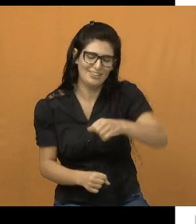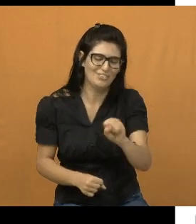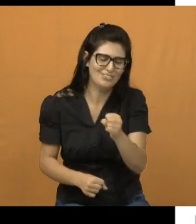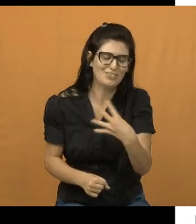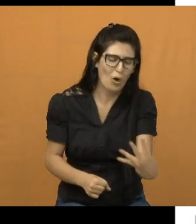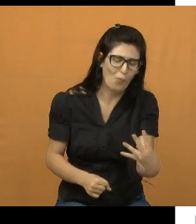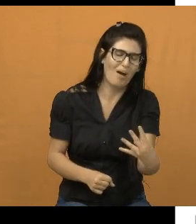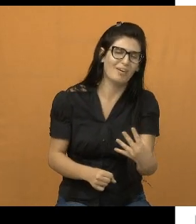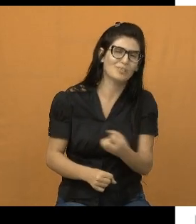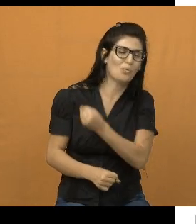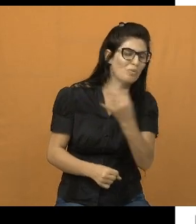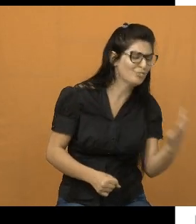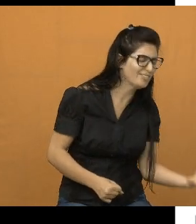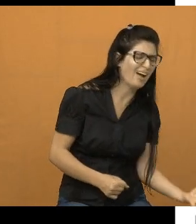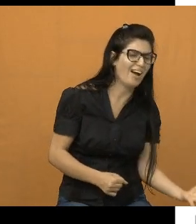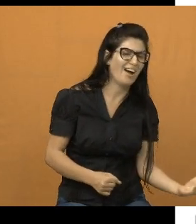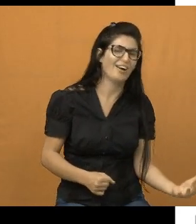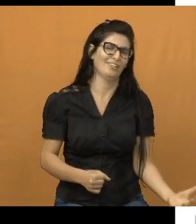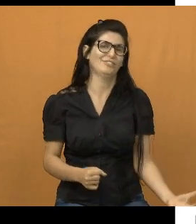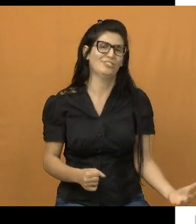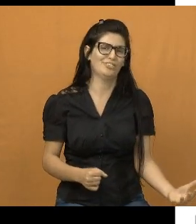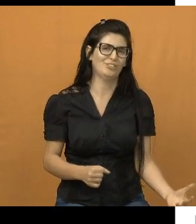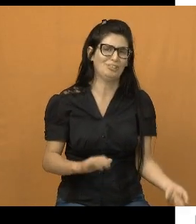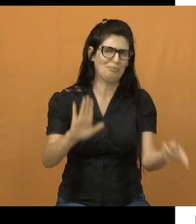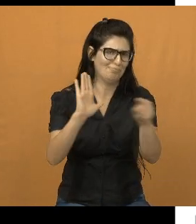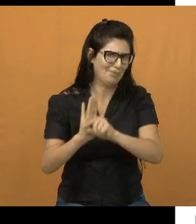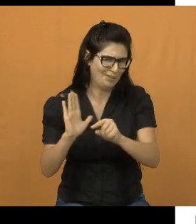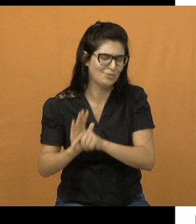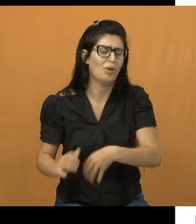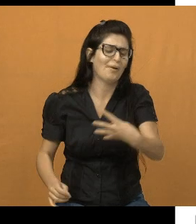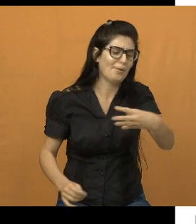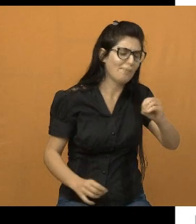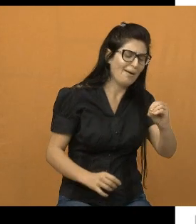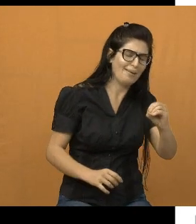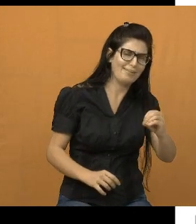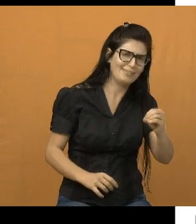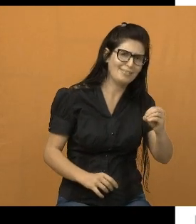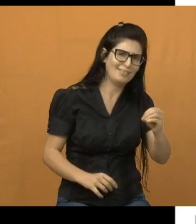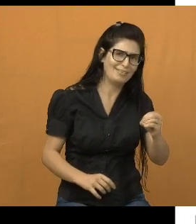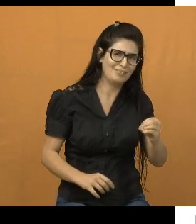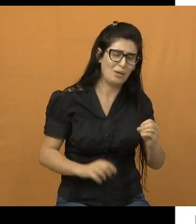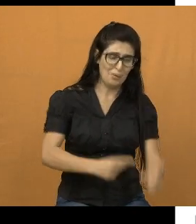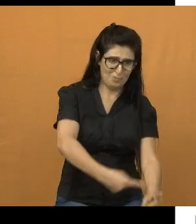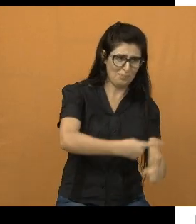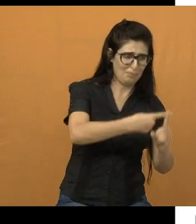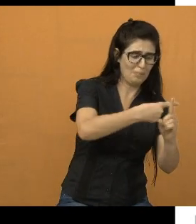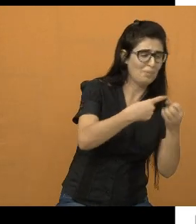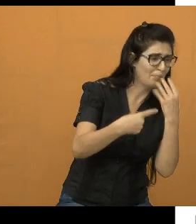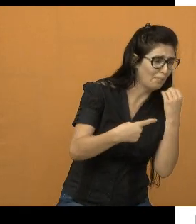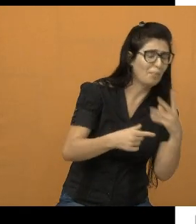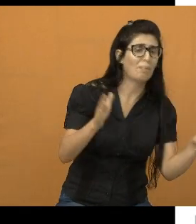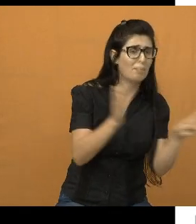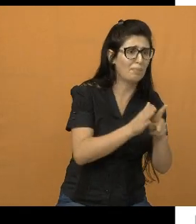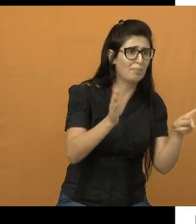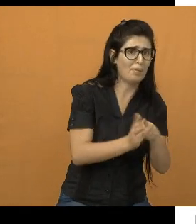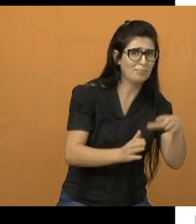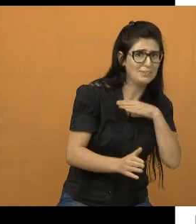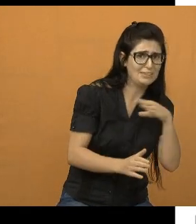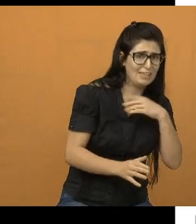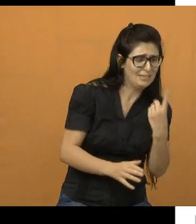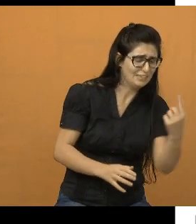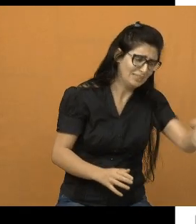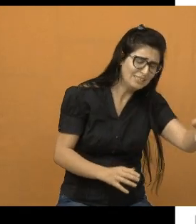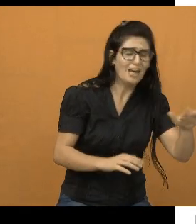784 casos negativos e 40 casos positivos, alguns do próprio município,